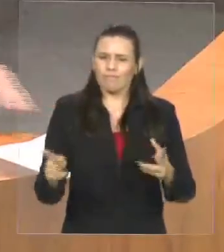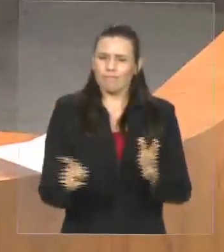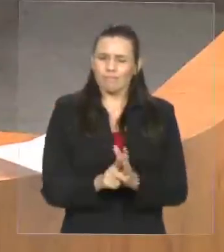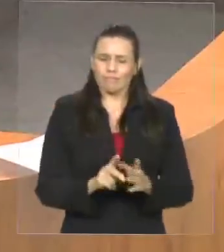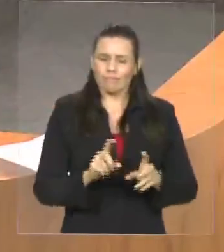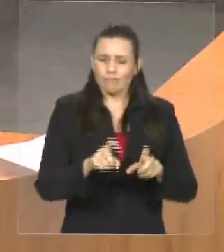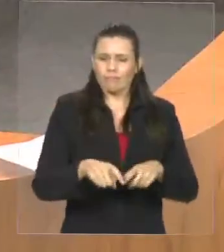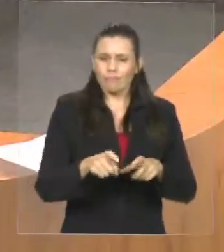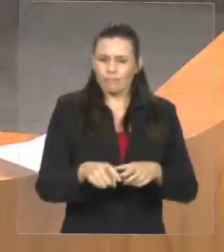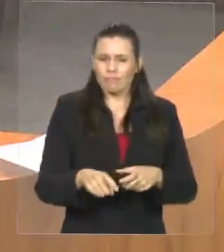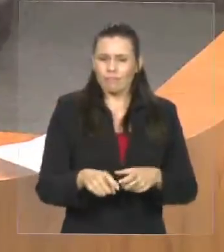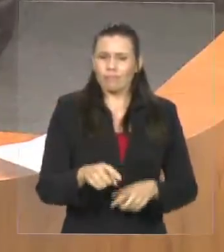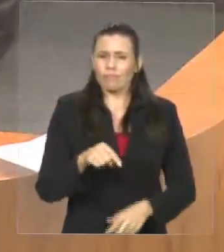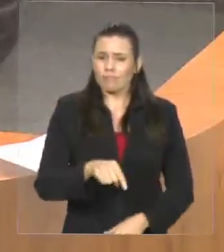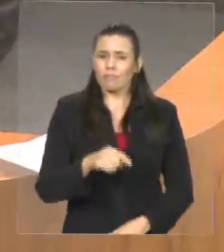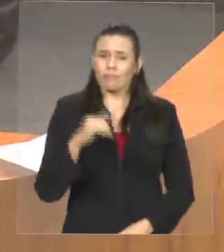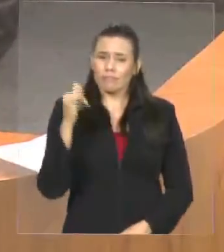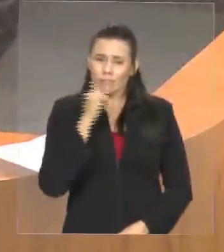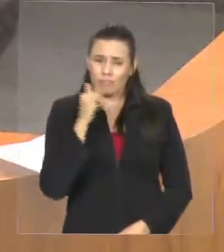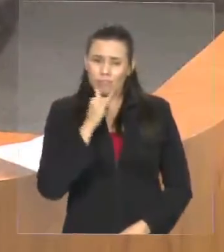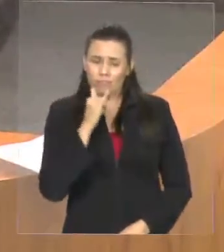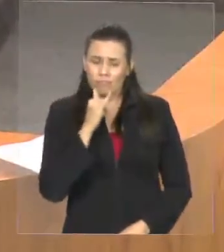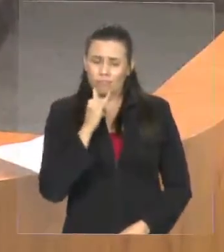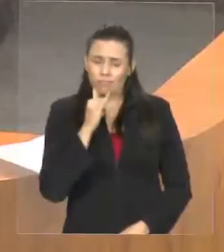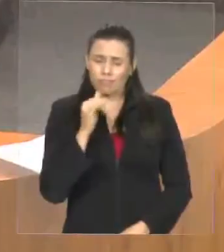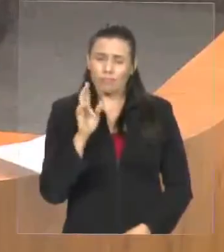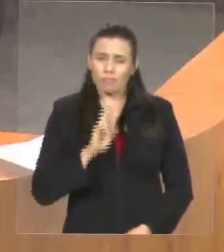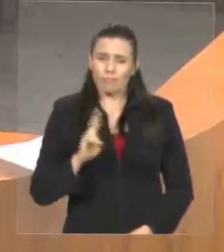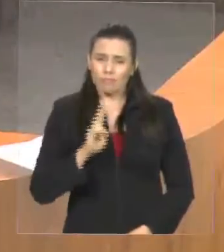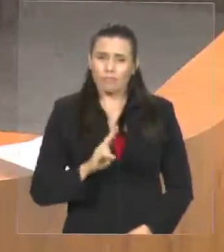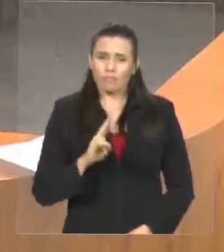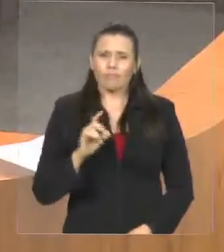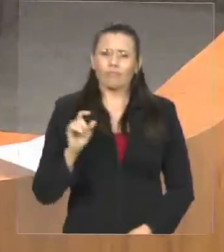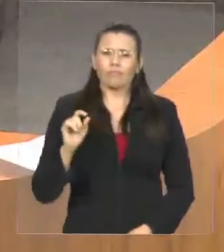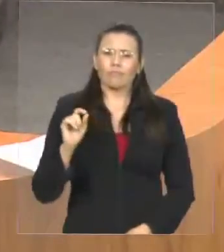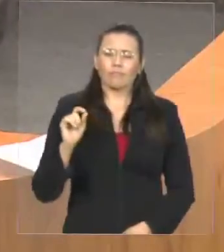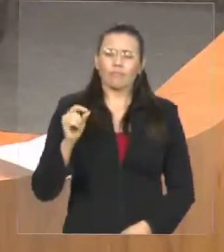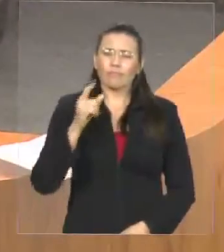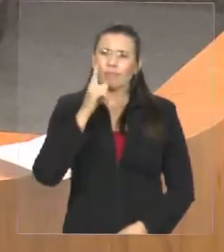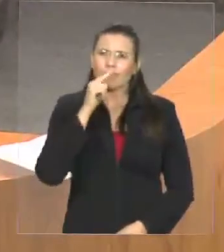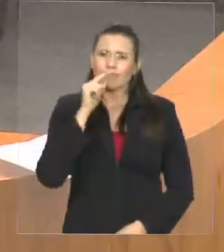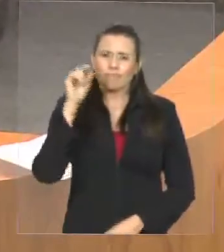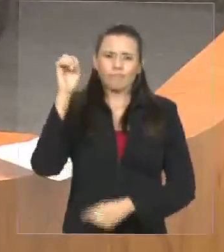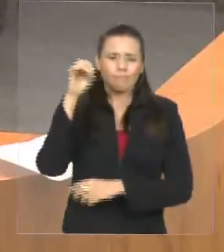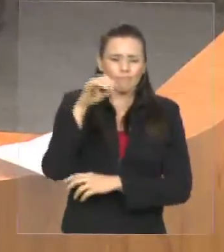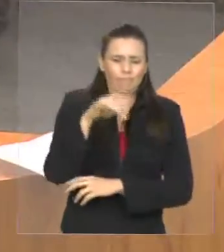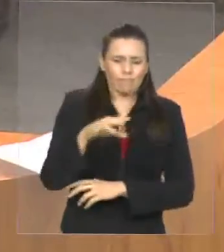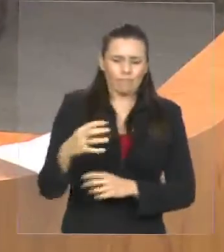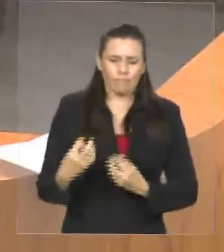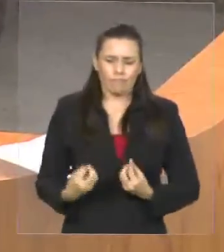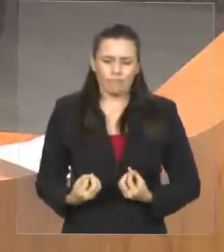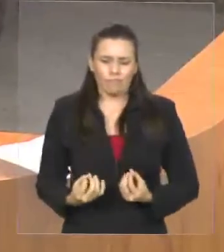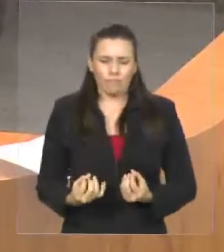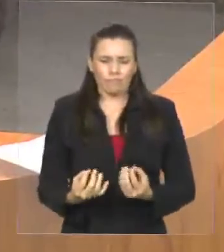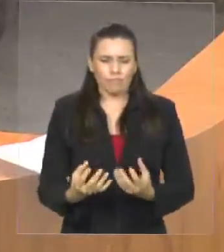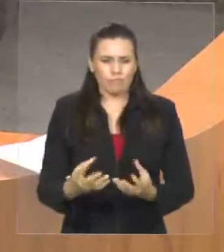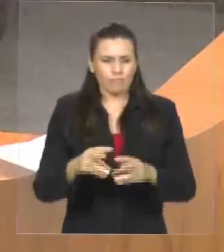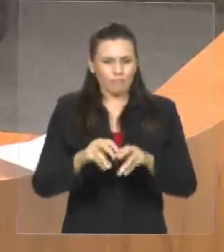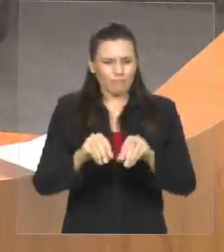elétrica utilizada no processo de irrigação rural, caso esse projeto seja aprovado, vai